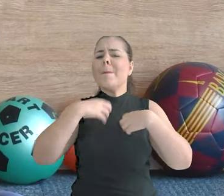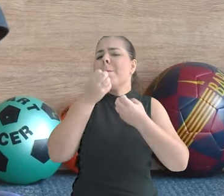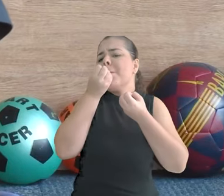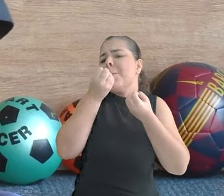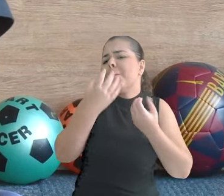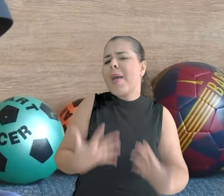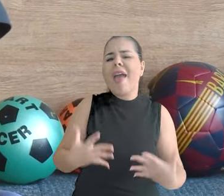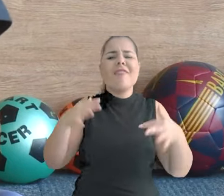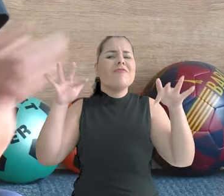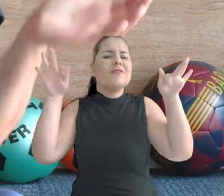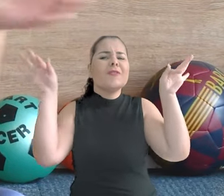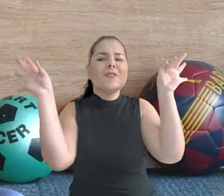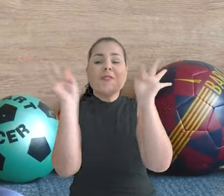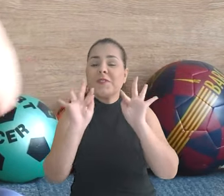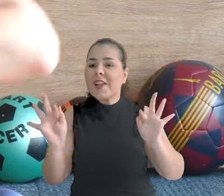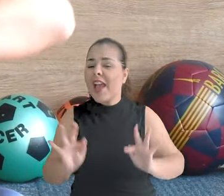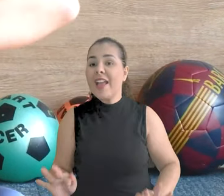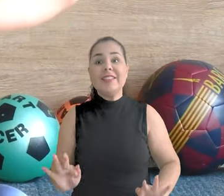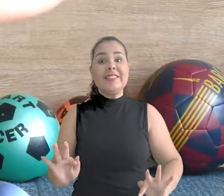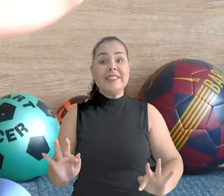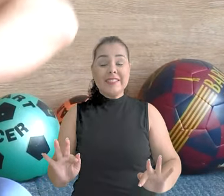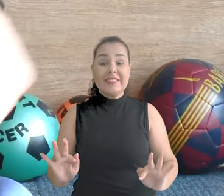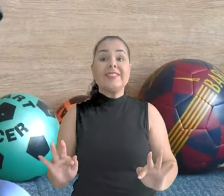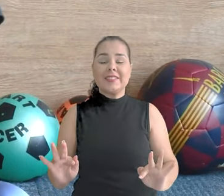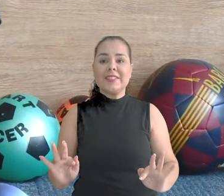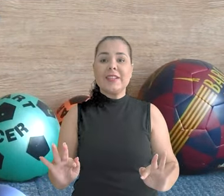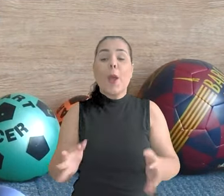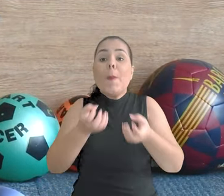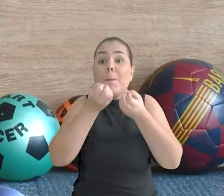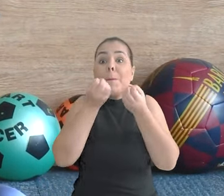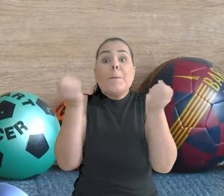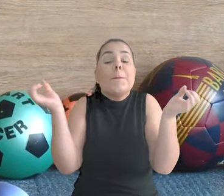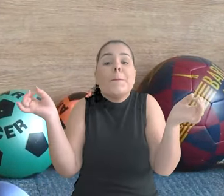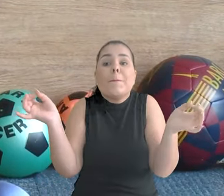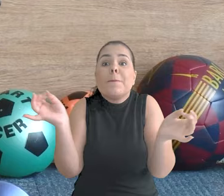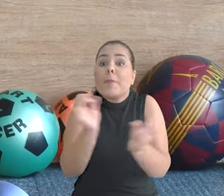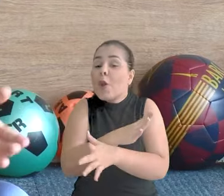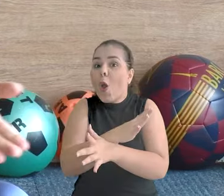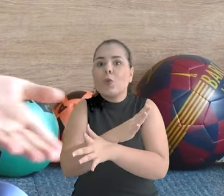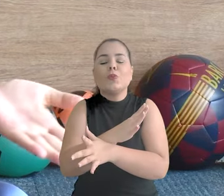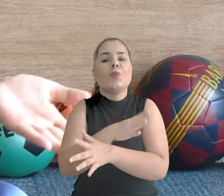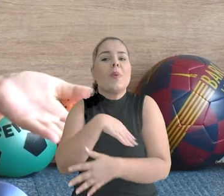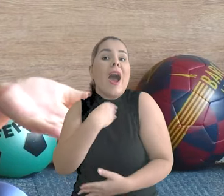vida, felizes, demorados, prontos para o próximo.